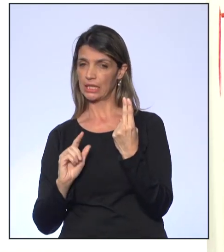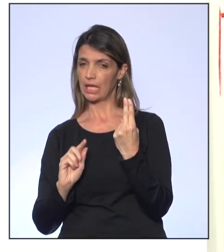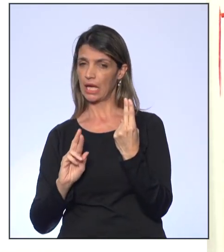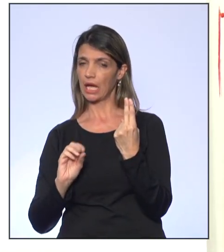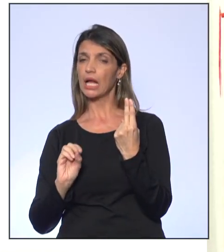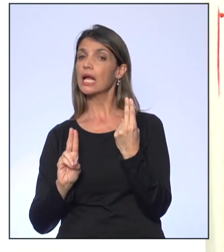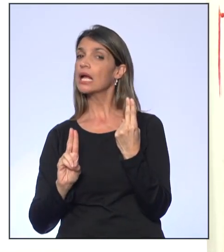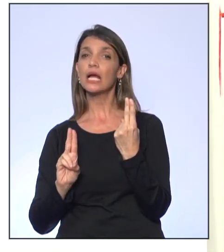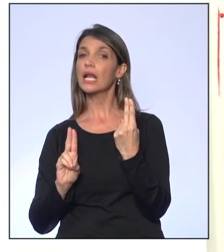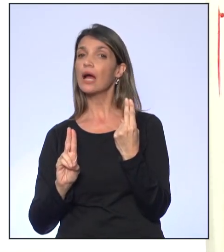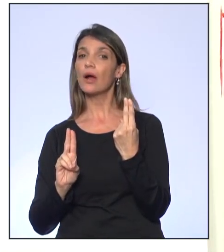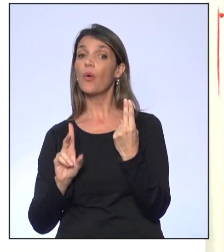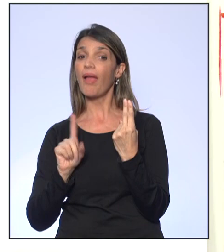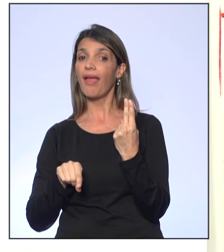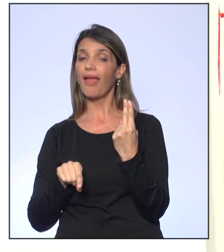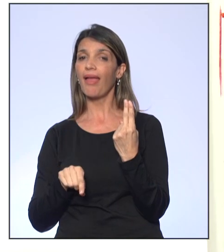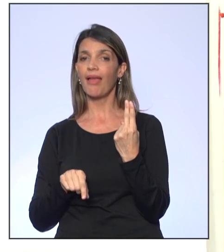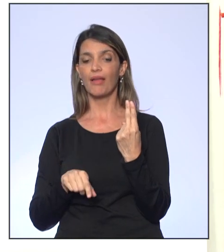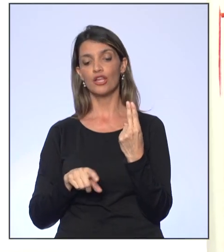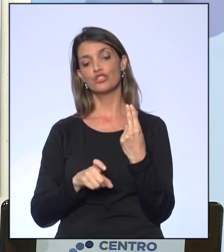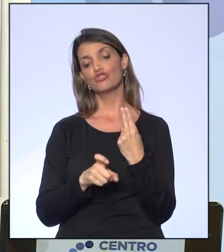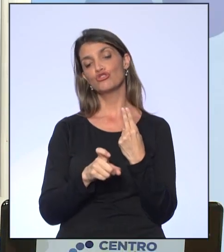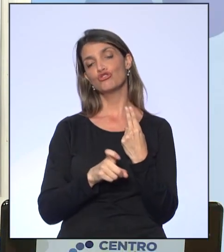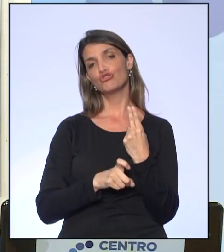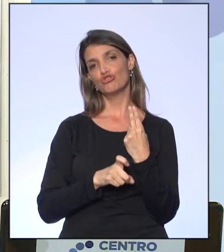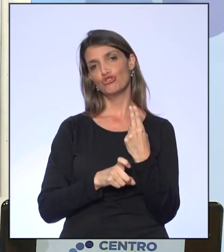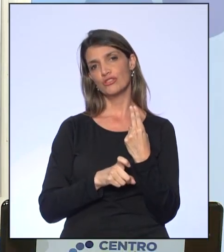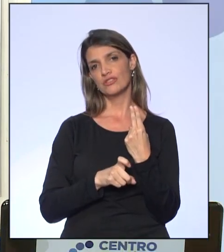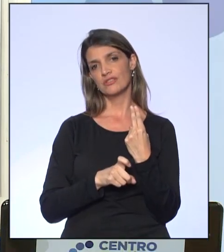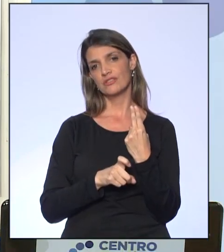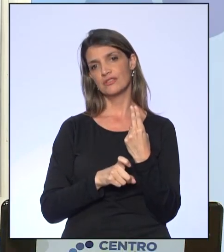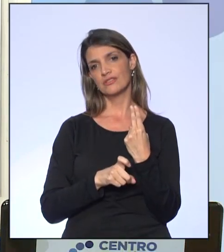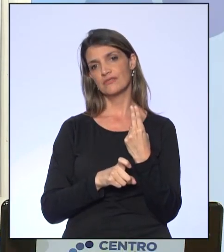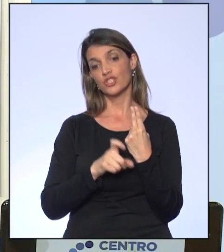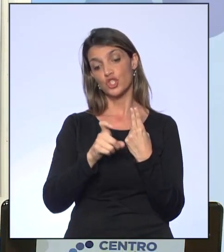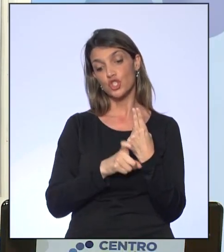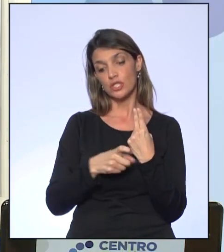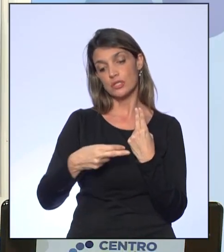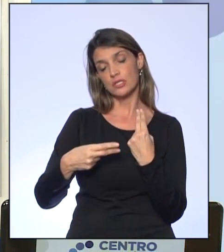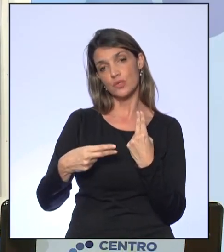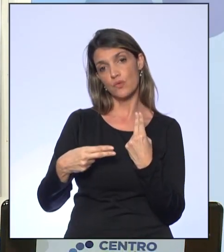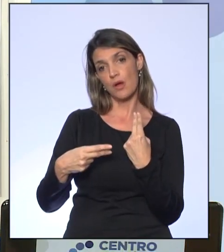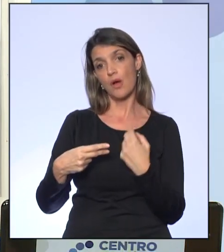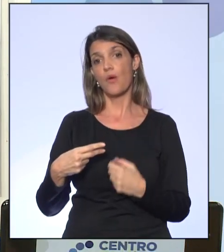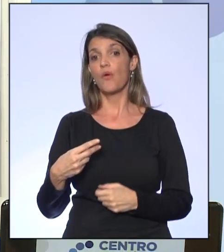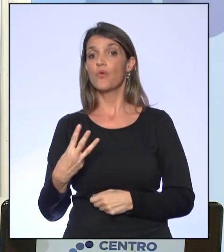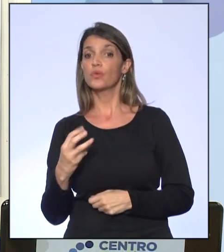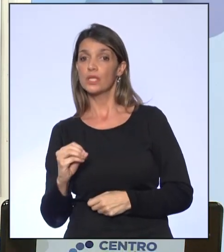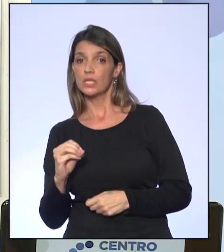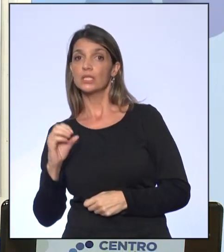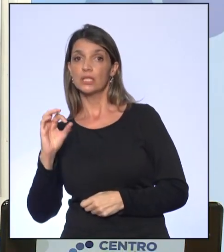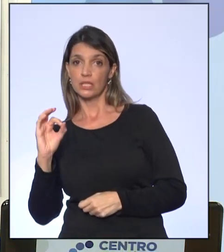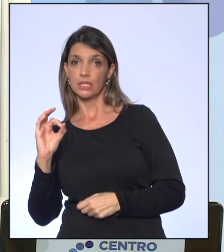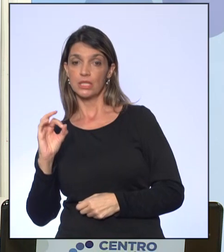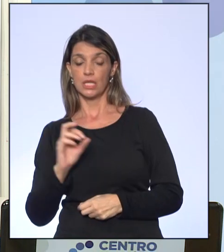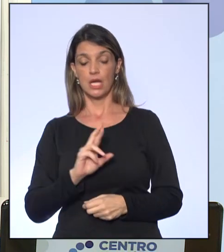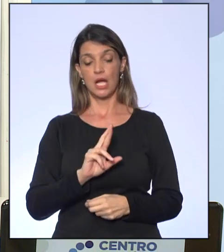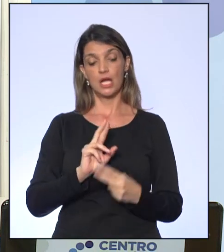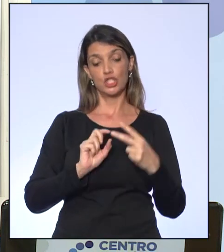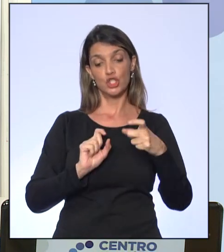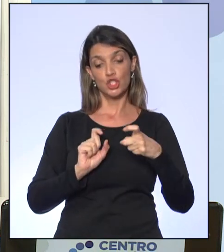de x. Coluna do radiando, coluna dos graus.